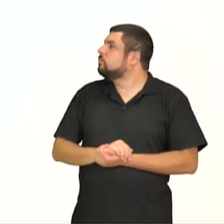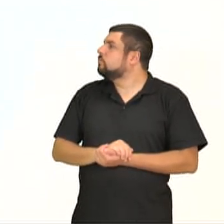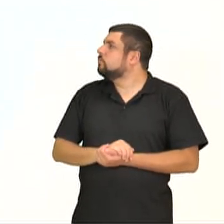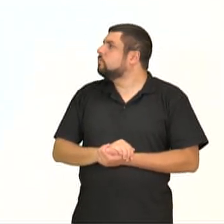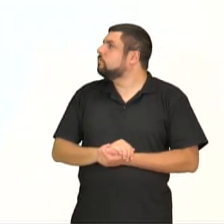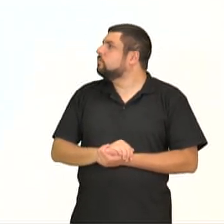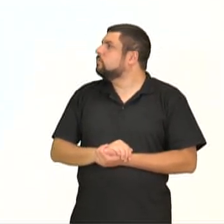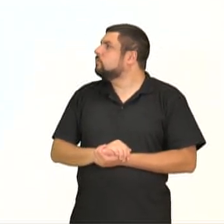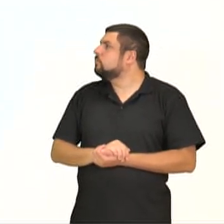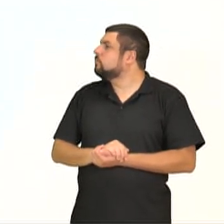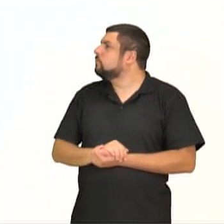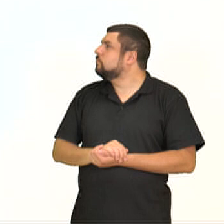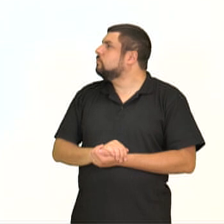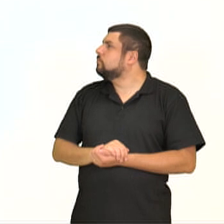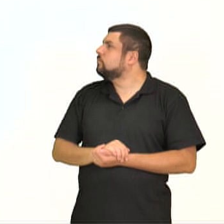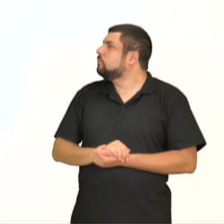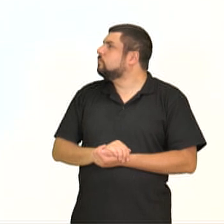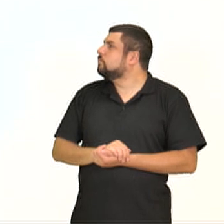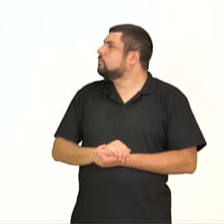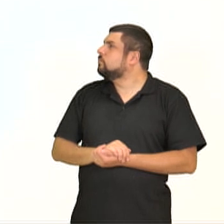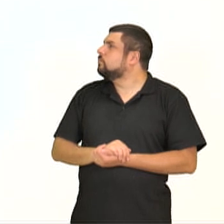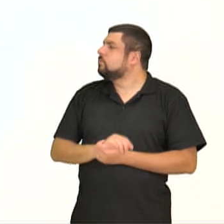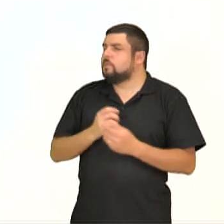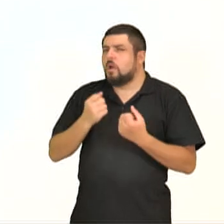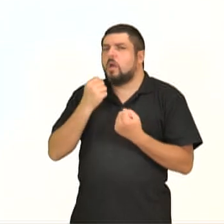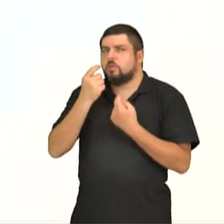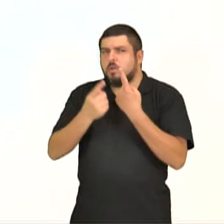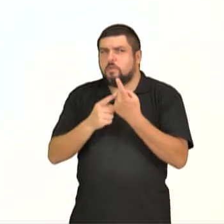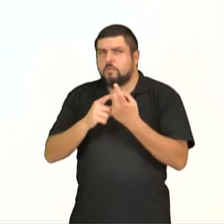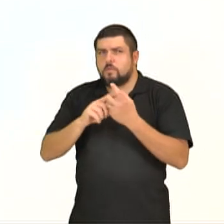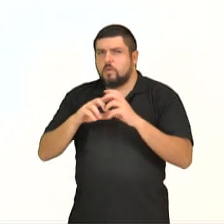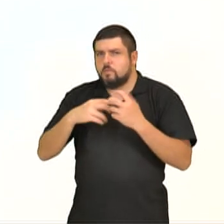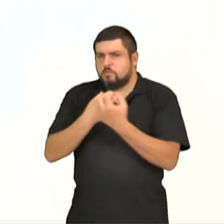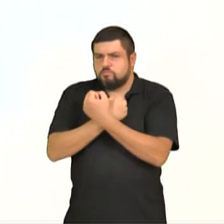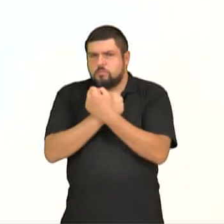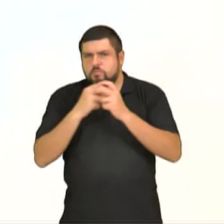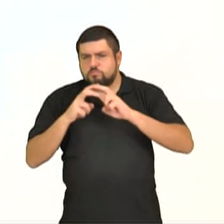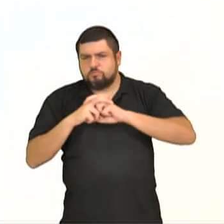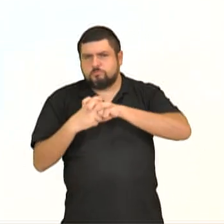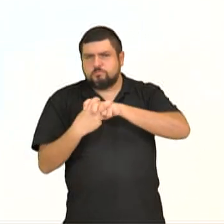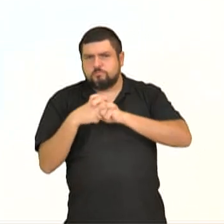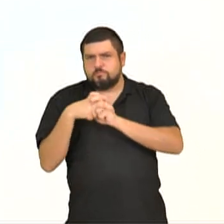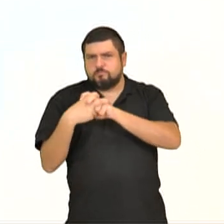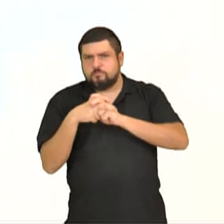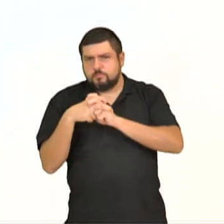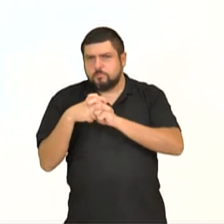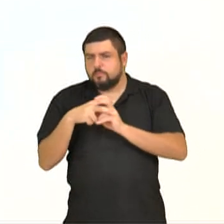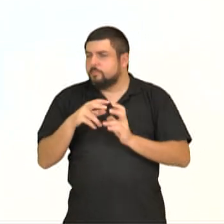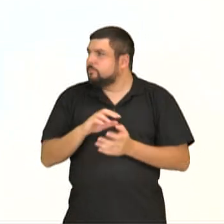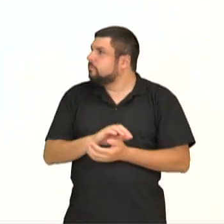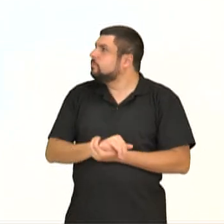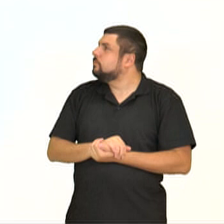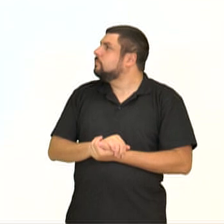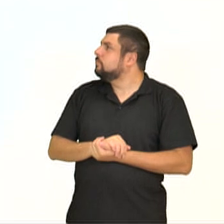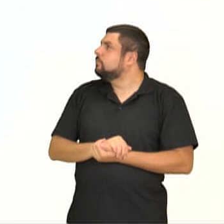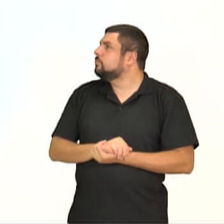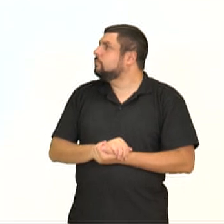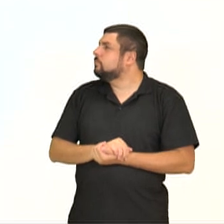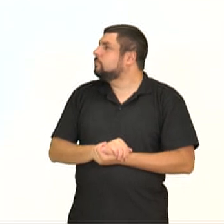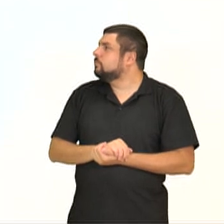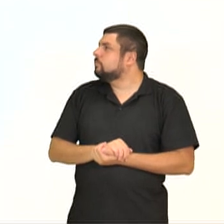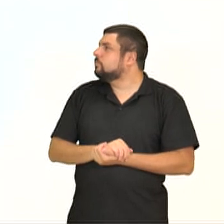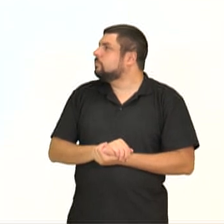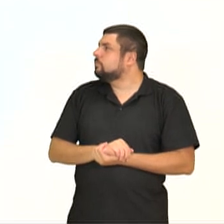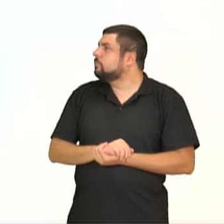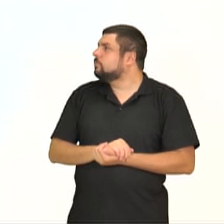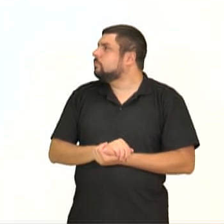Que luta-se muitas vezes agarrado. Ali utiliza-se técnica de... O objetivo é você fazer